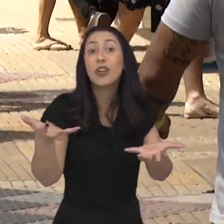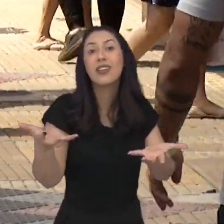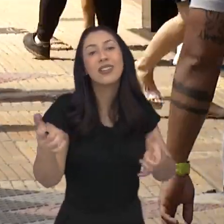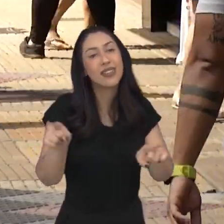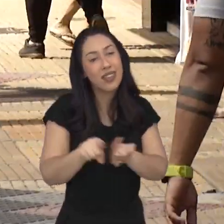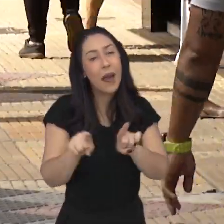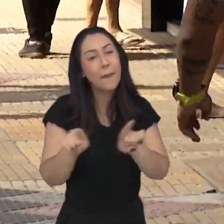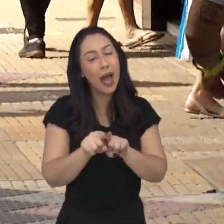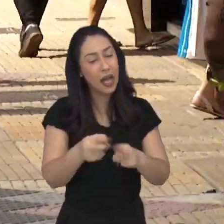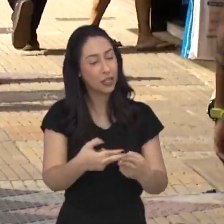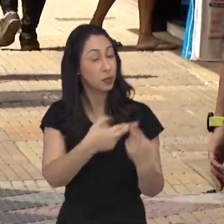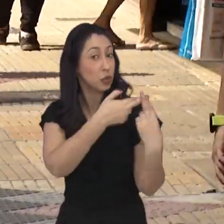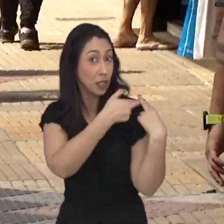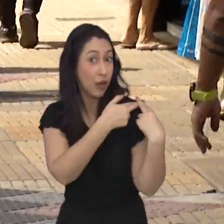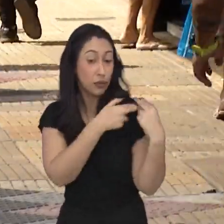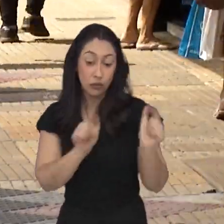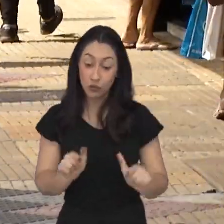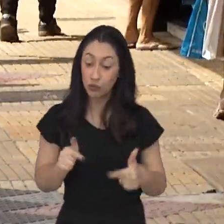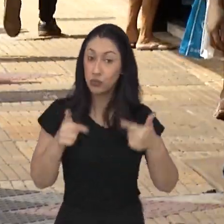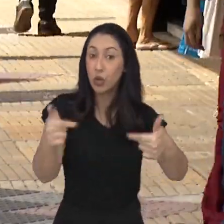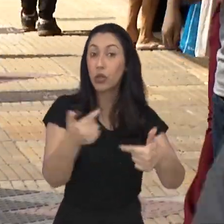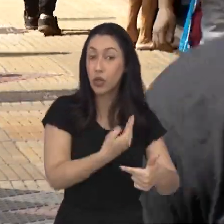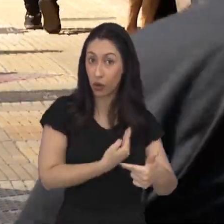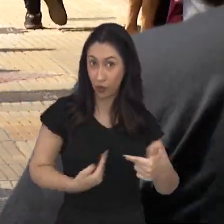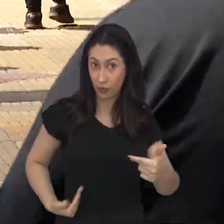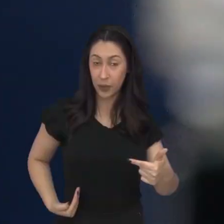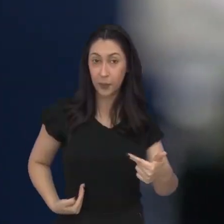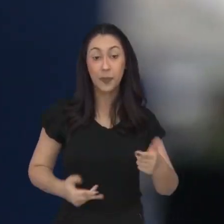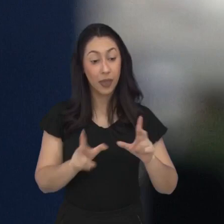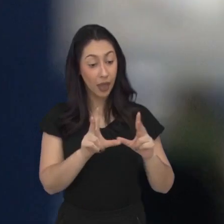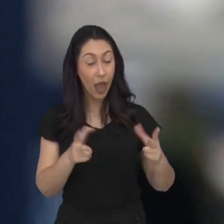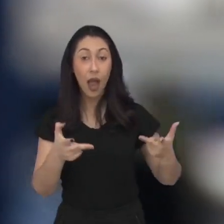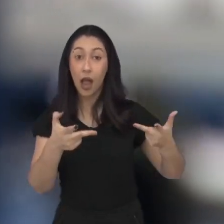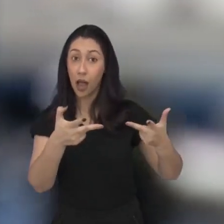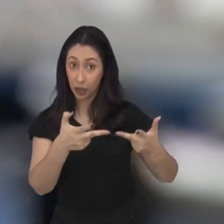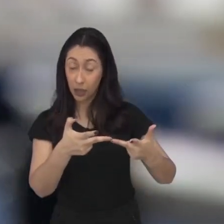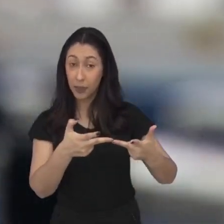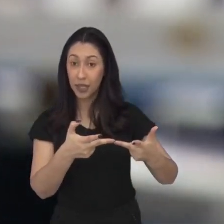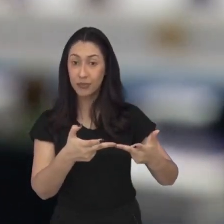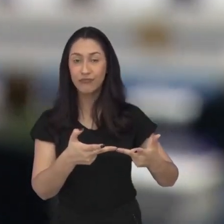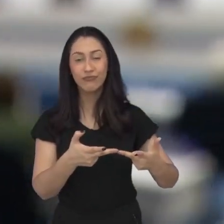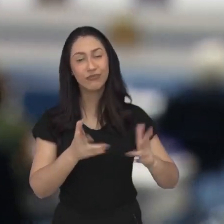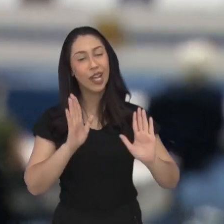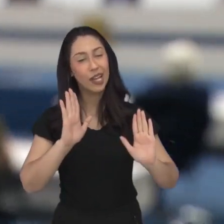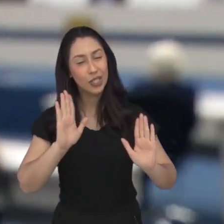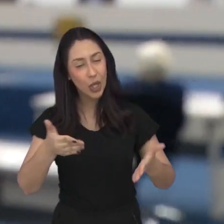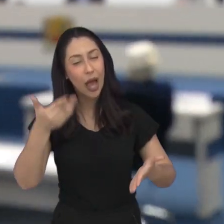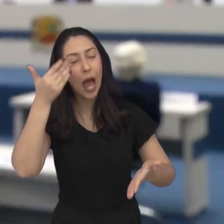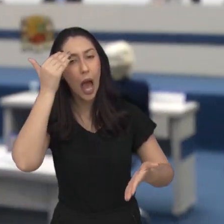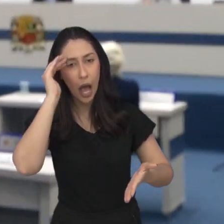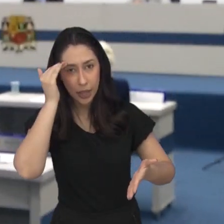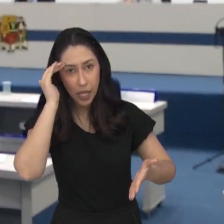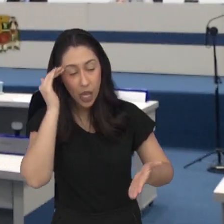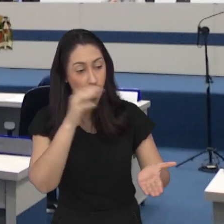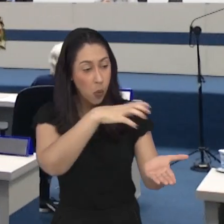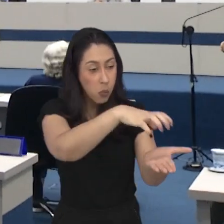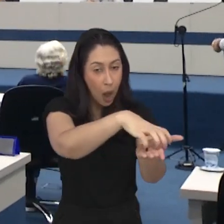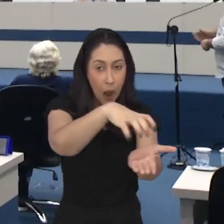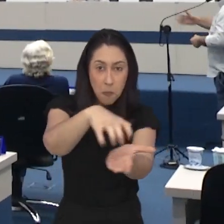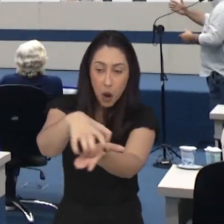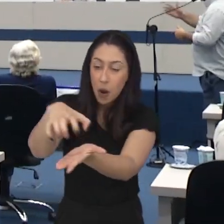ações também depende da implementação de políticas públicas. A Câmara Municipal entende que todos os setores